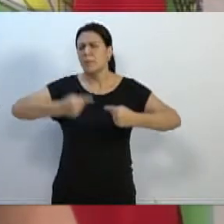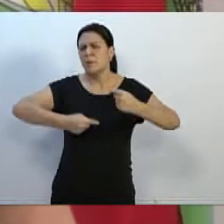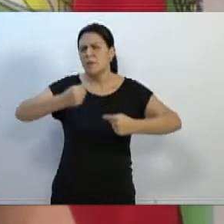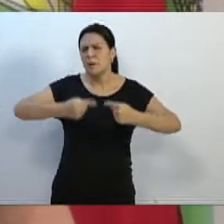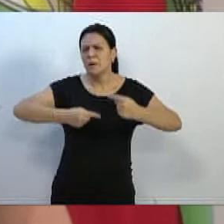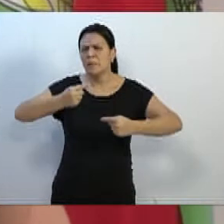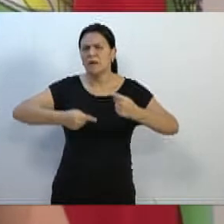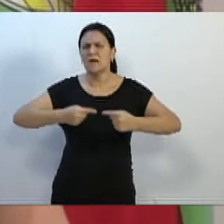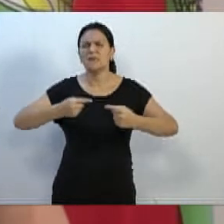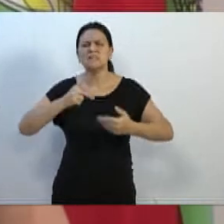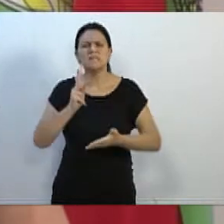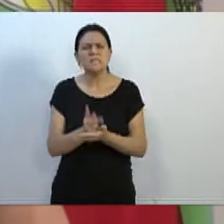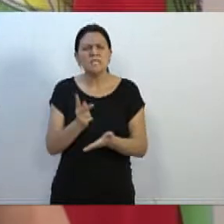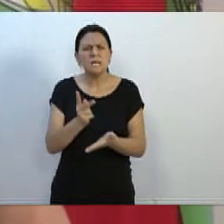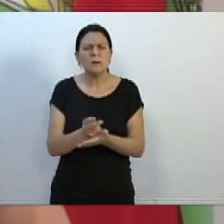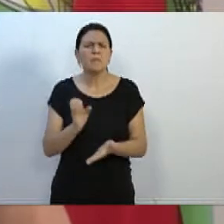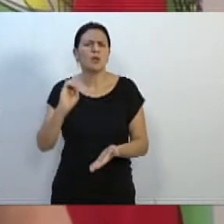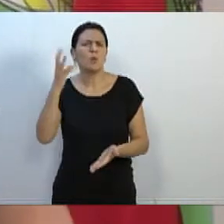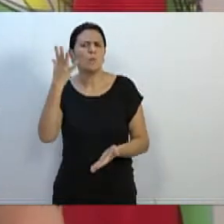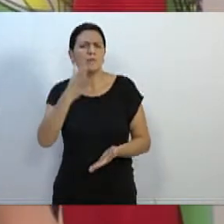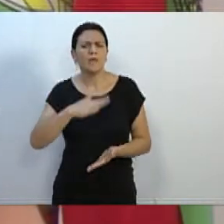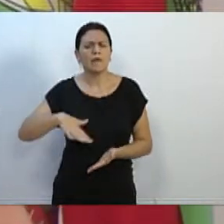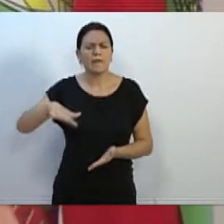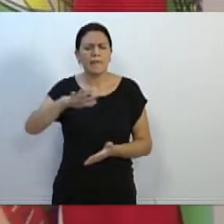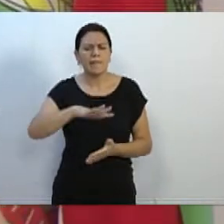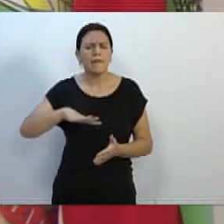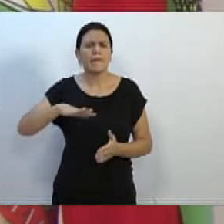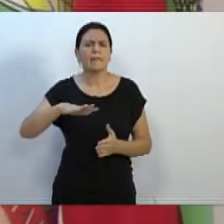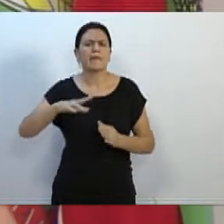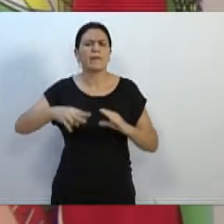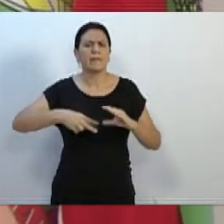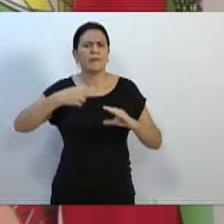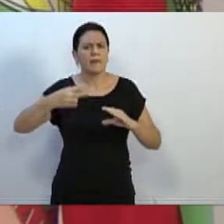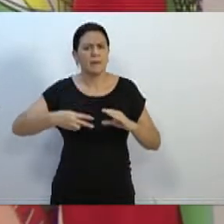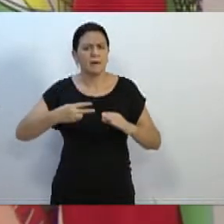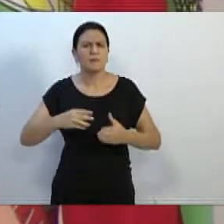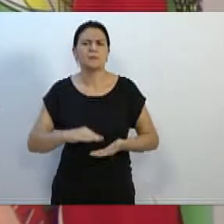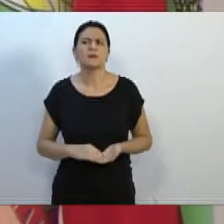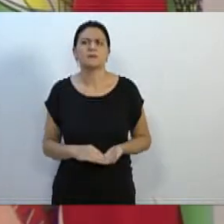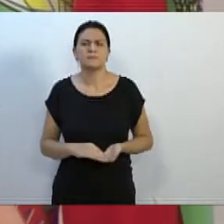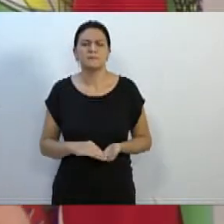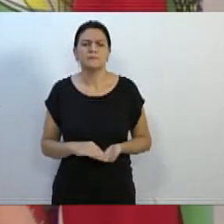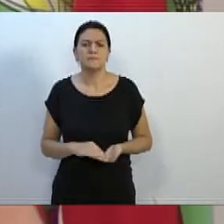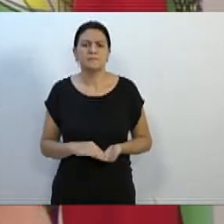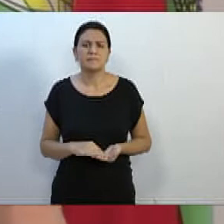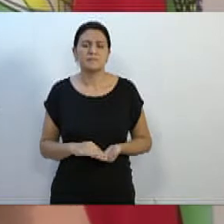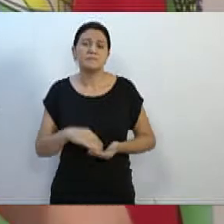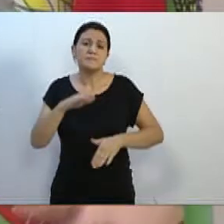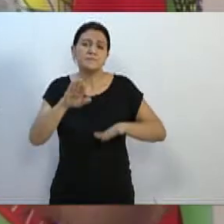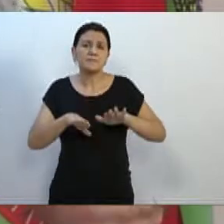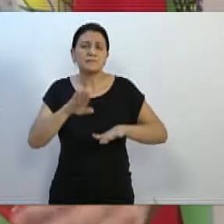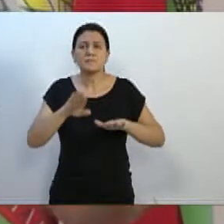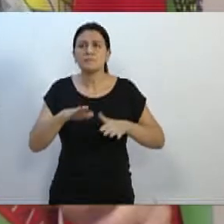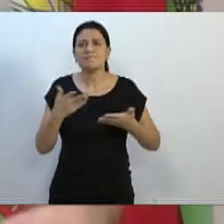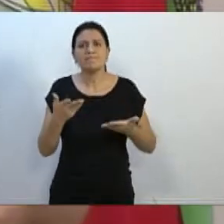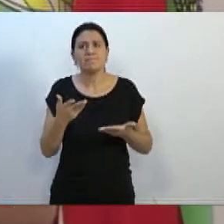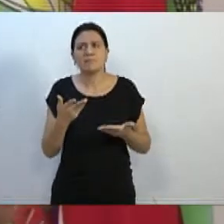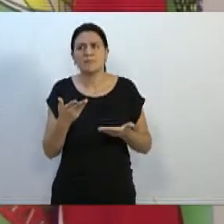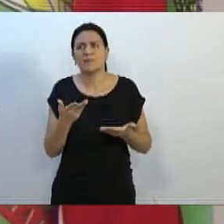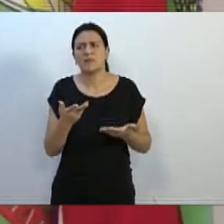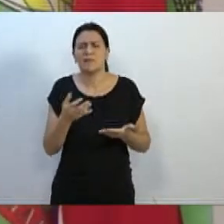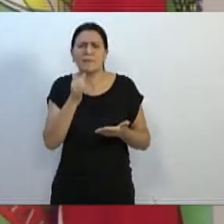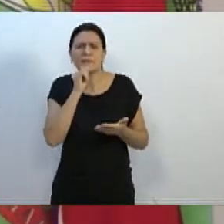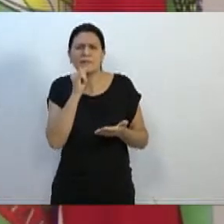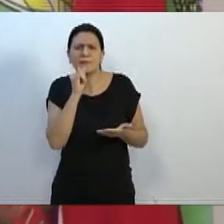maneira bastante recorrente aqui no Legislativo de Blumenau e muitas vezes acaba sendo criado sem querer,